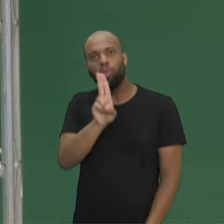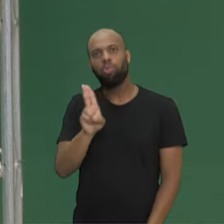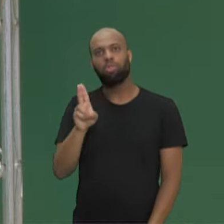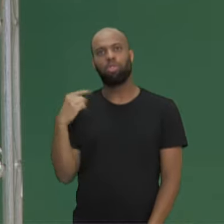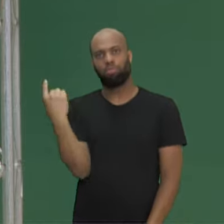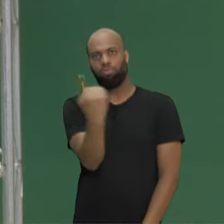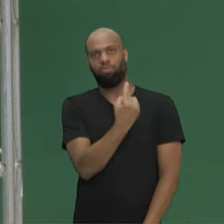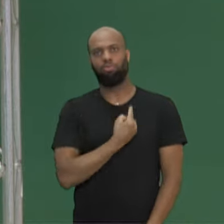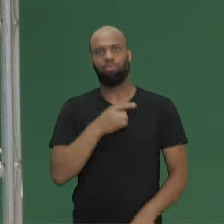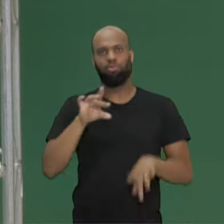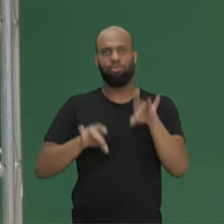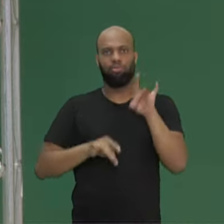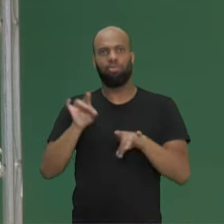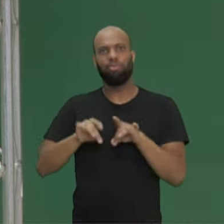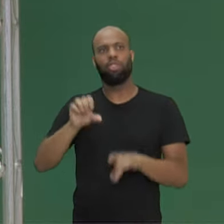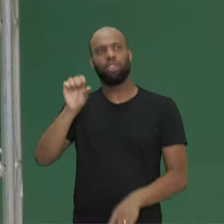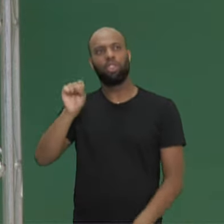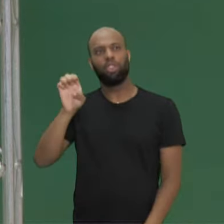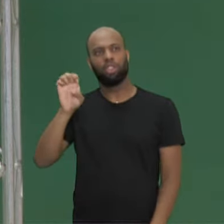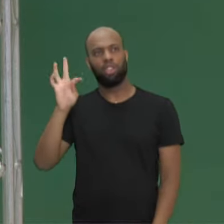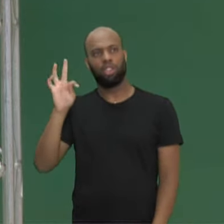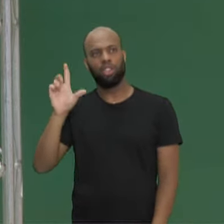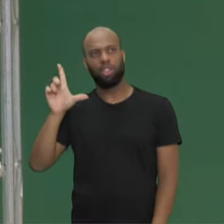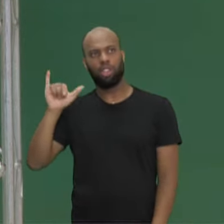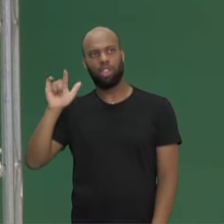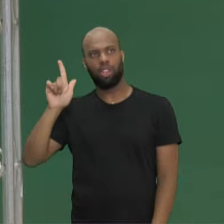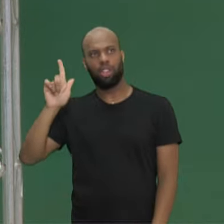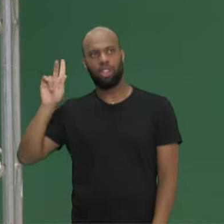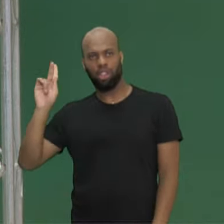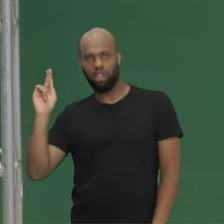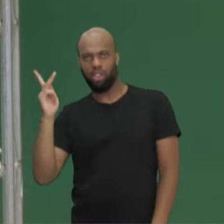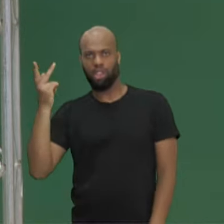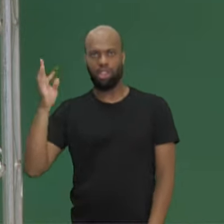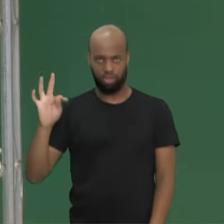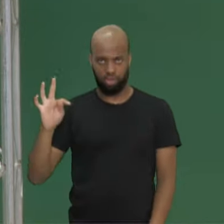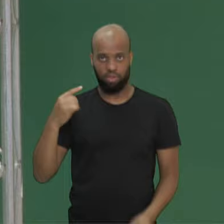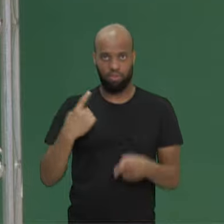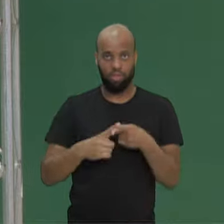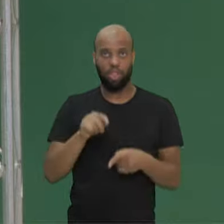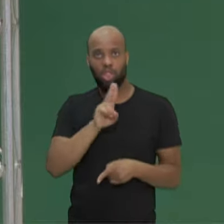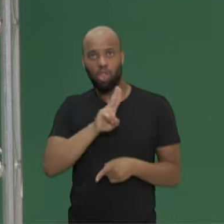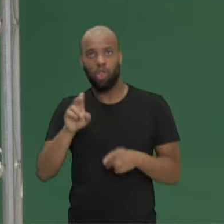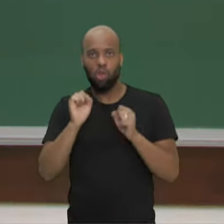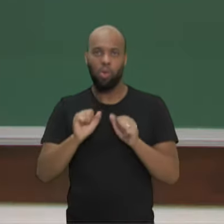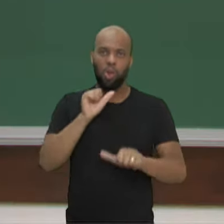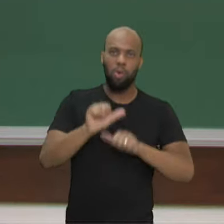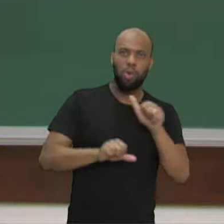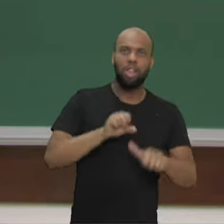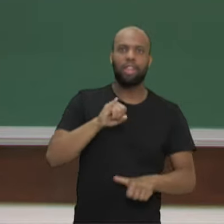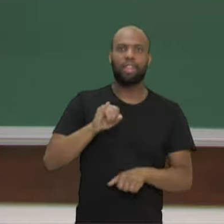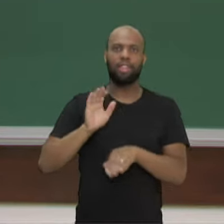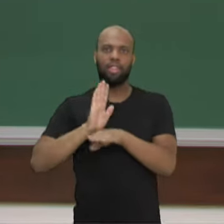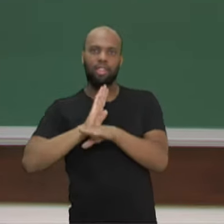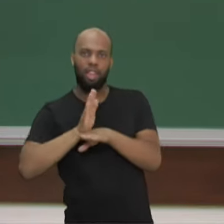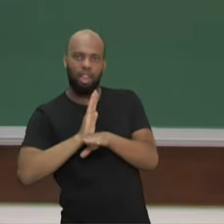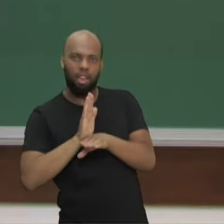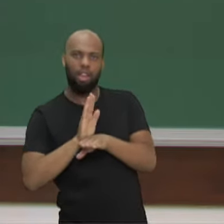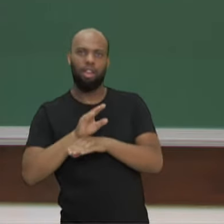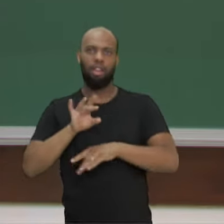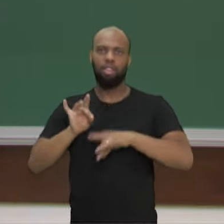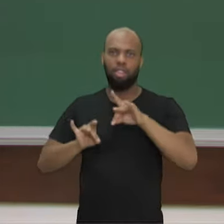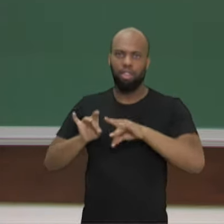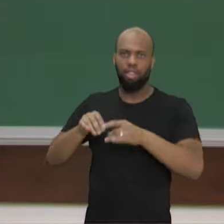elemento muda de nome conforme, né, a técnica, né, se é teatro, se é cinema, se é, né, dança, enfim, pode ter um